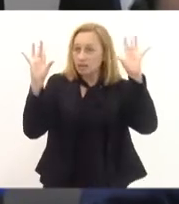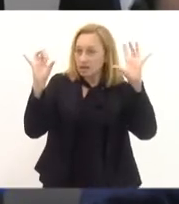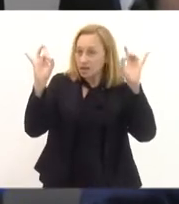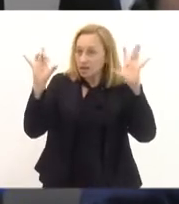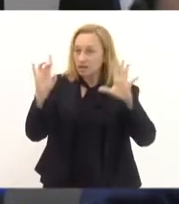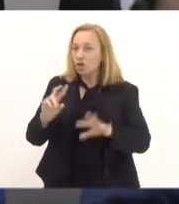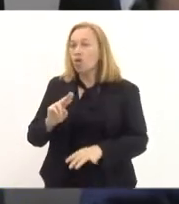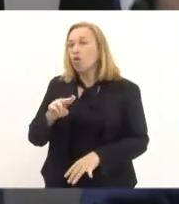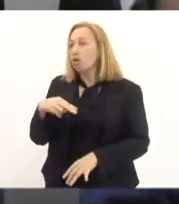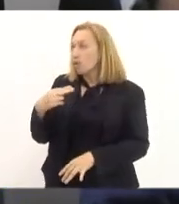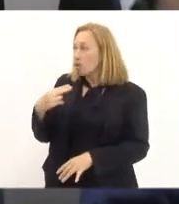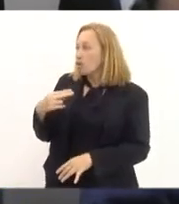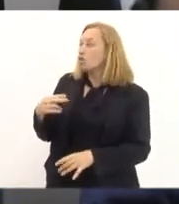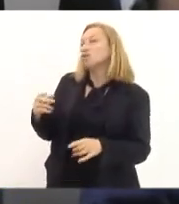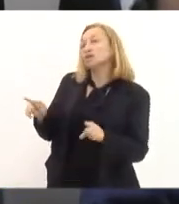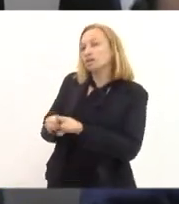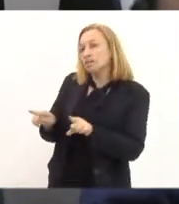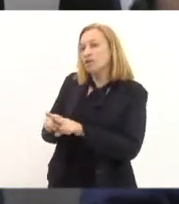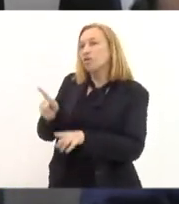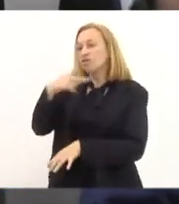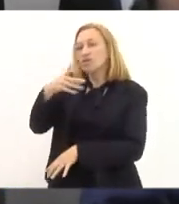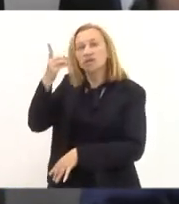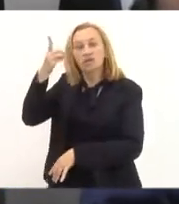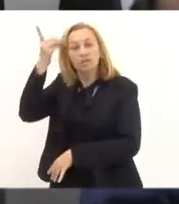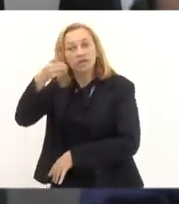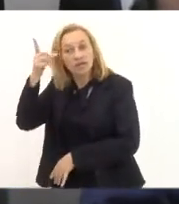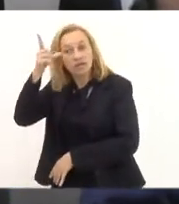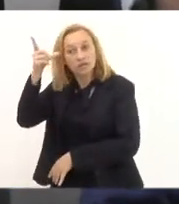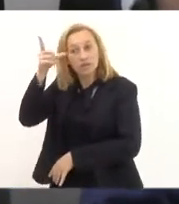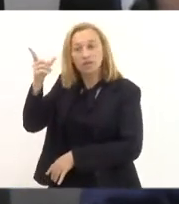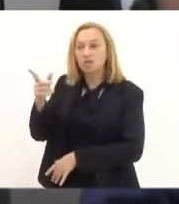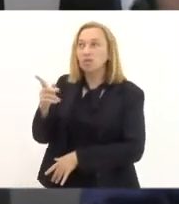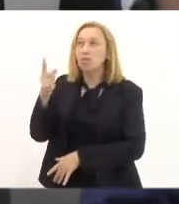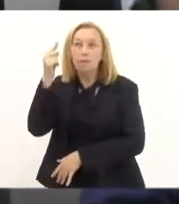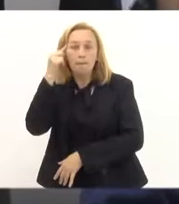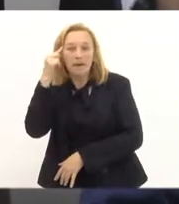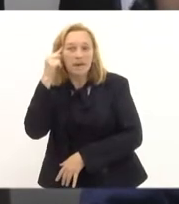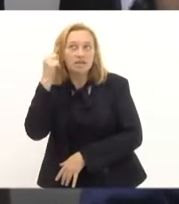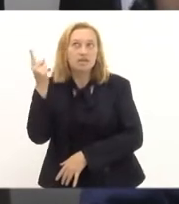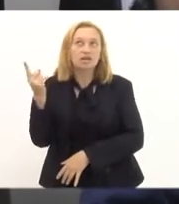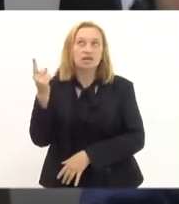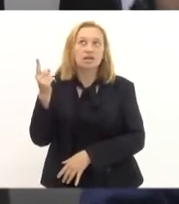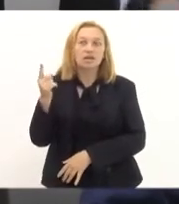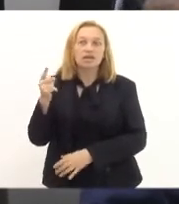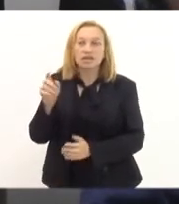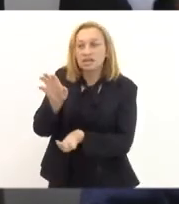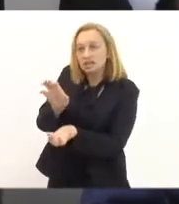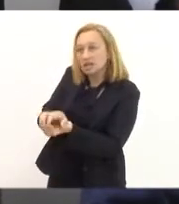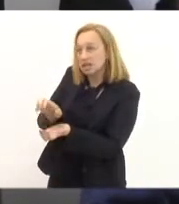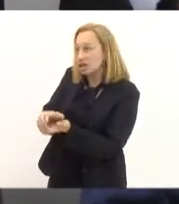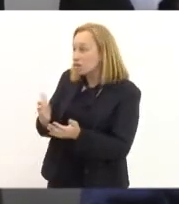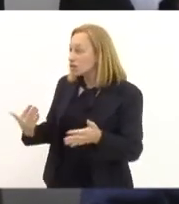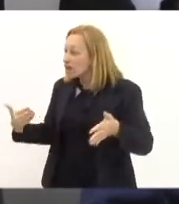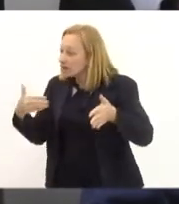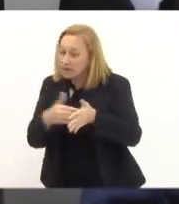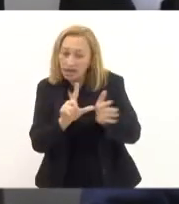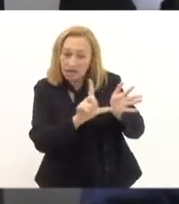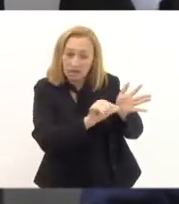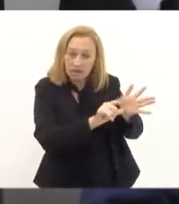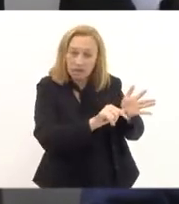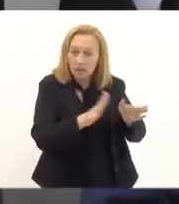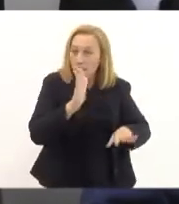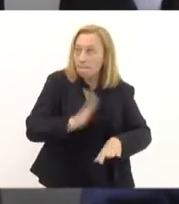mas como bem colocou a deputada Lucinho é quando a gente pensa diz de Santa Cruz até a central do Brasil